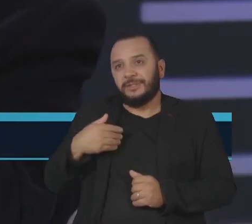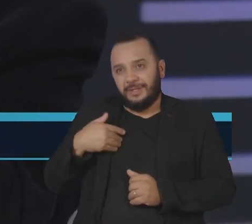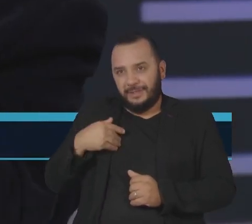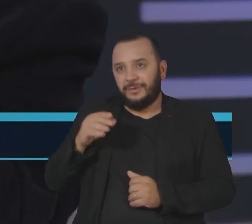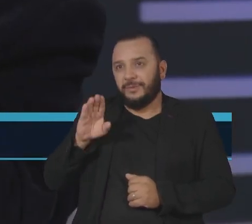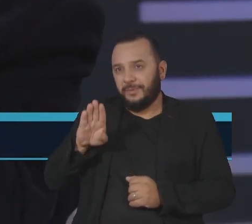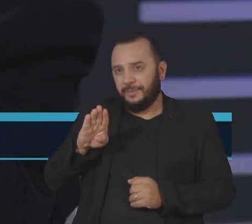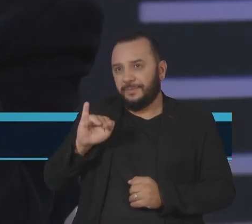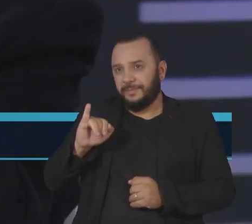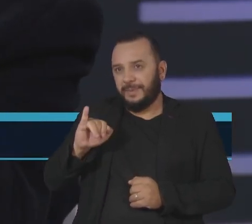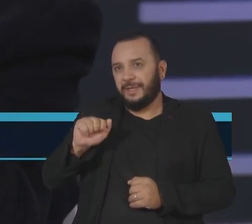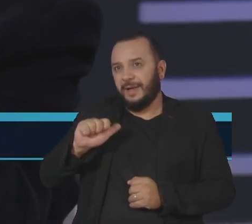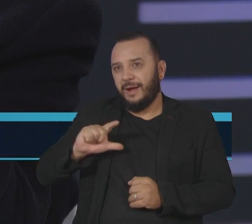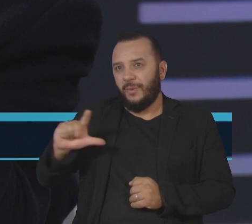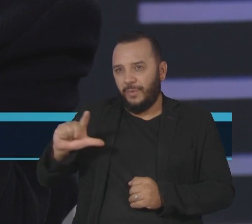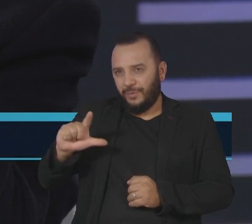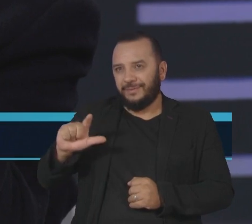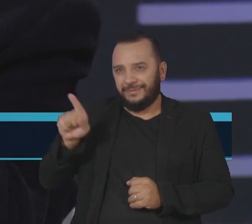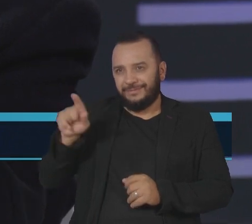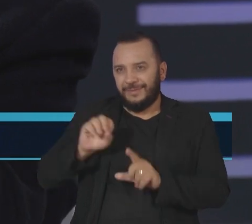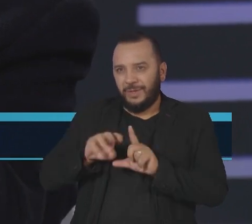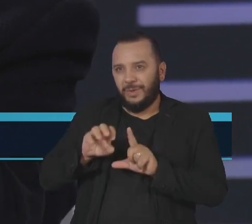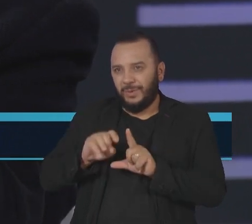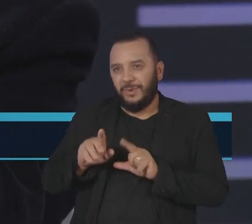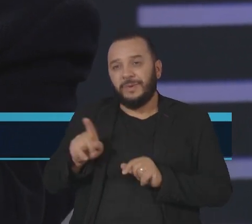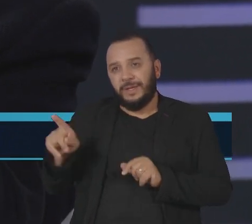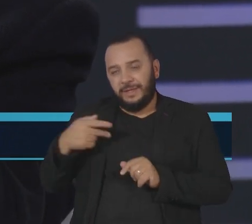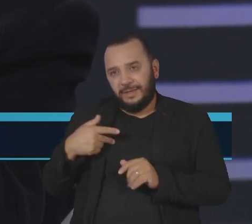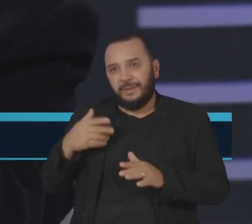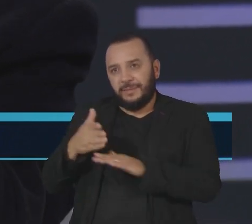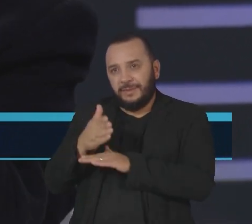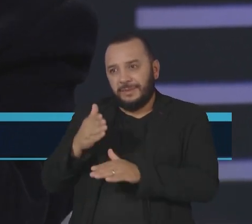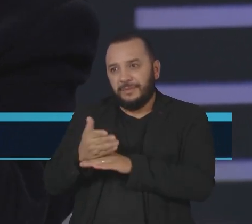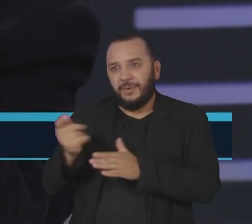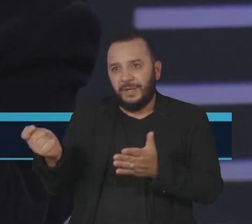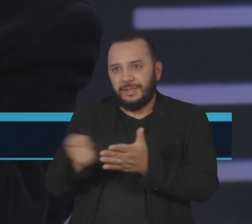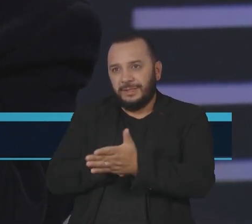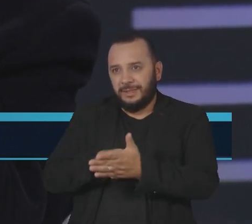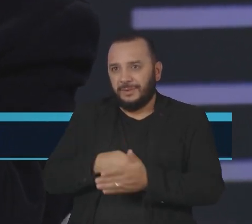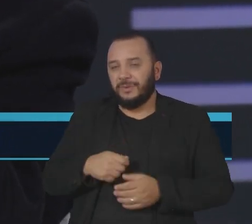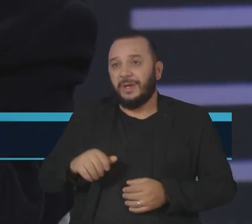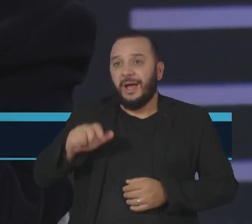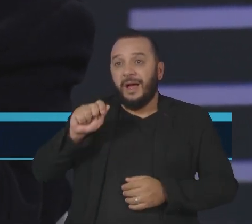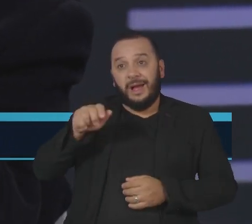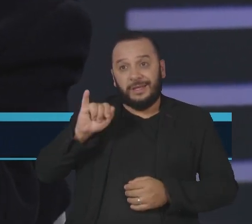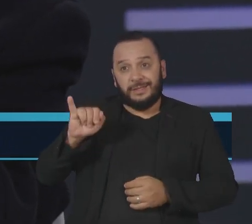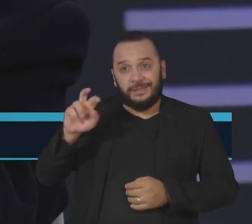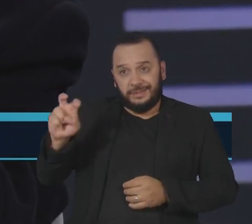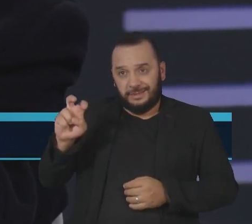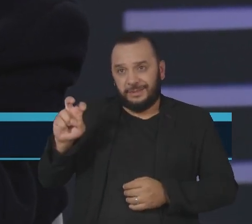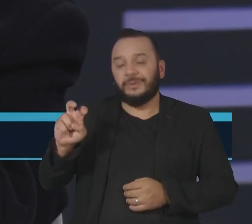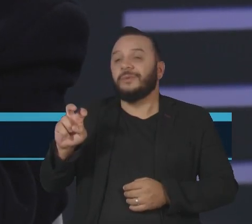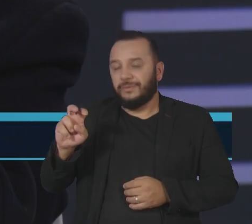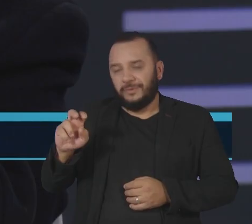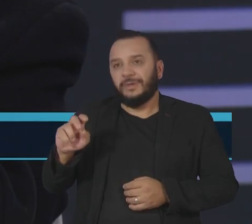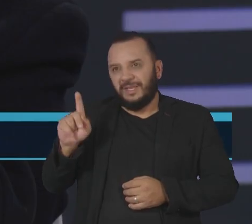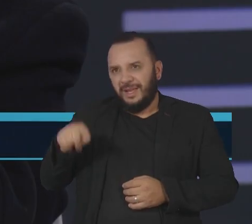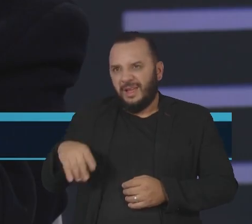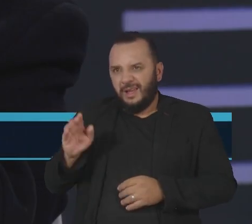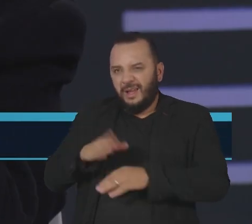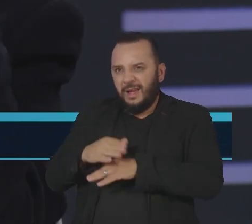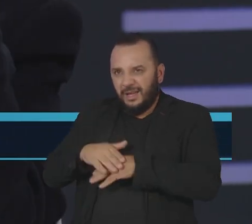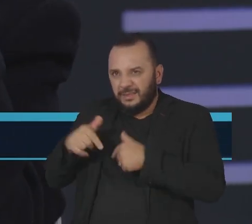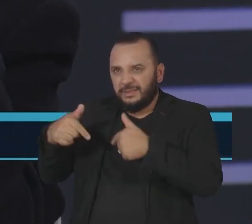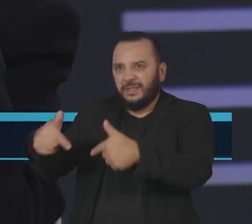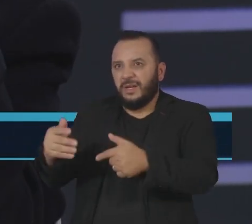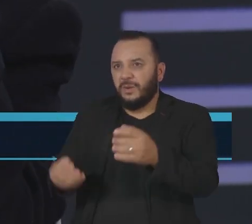Bial, por conta de ele ter participado da assinatura do AI-5, né, que foi o ato institucional que